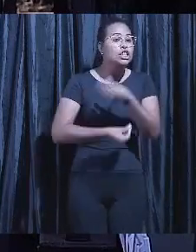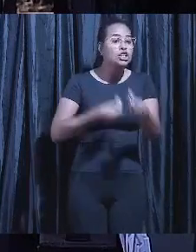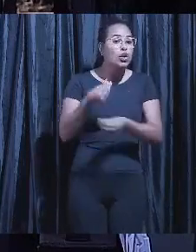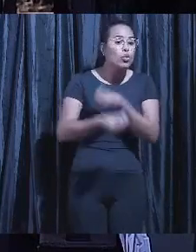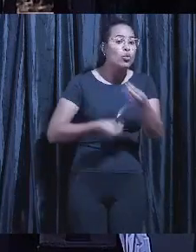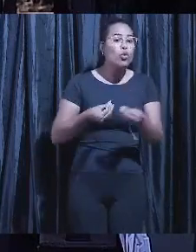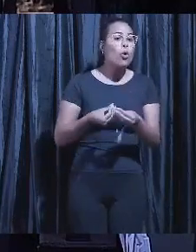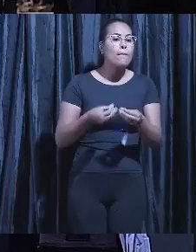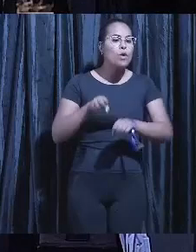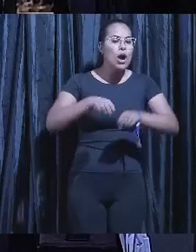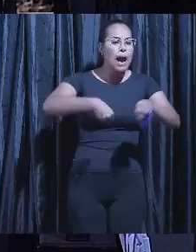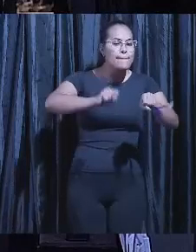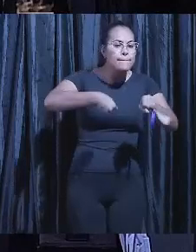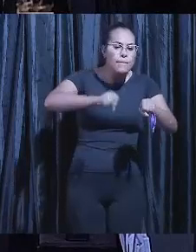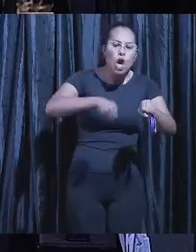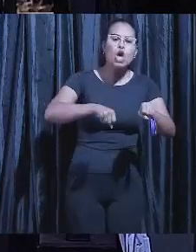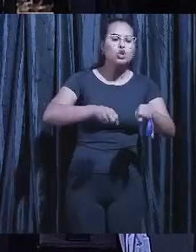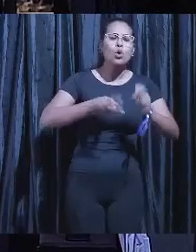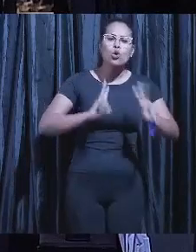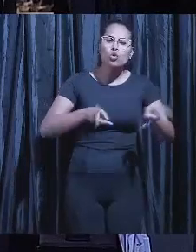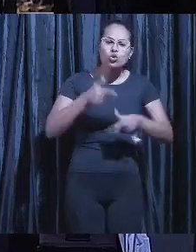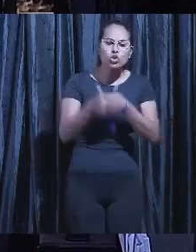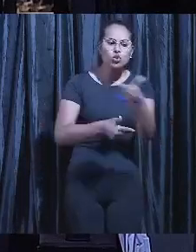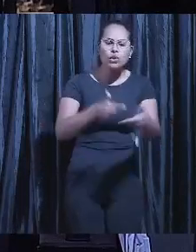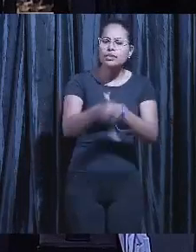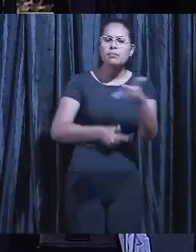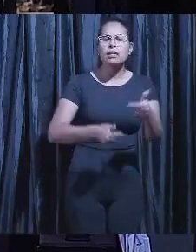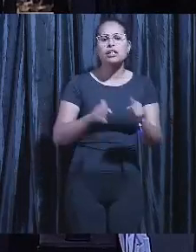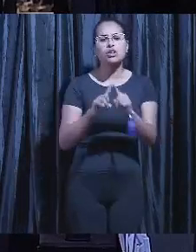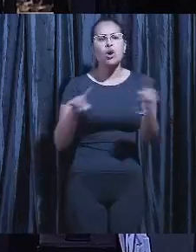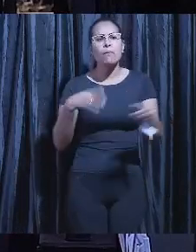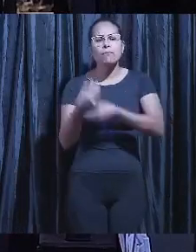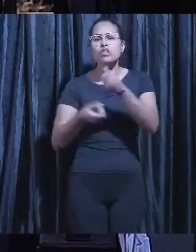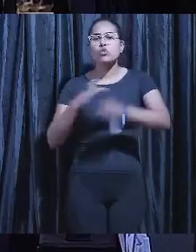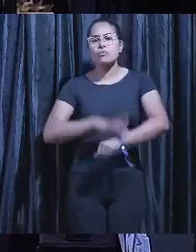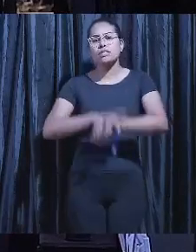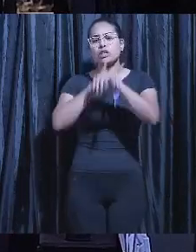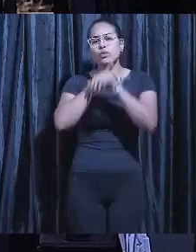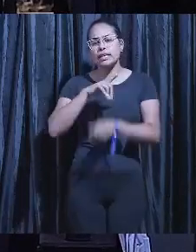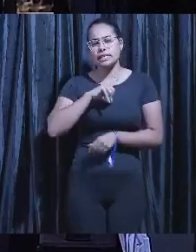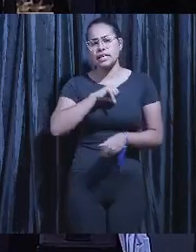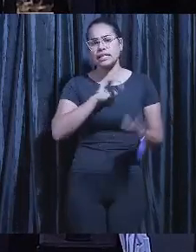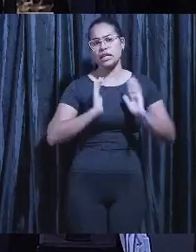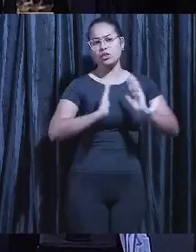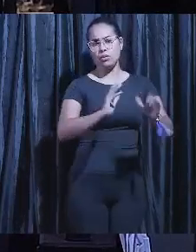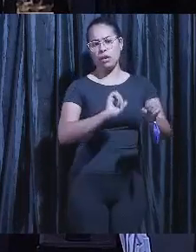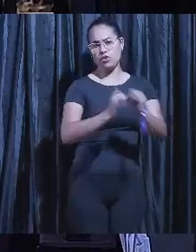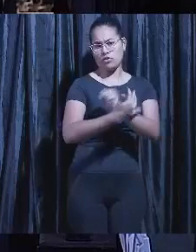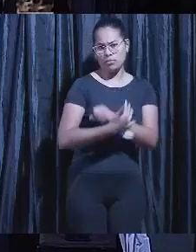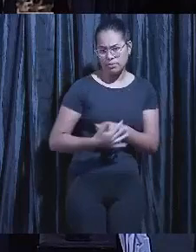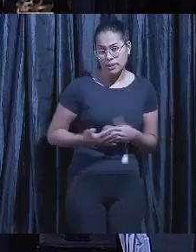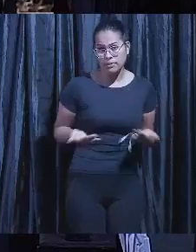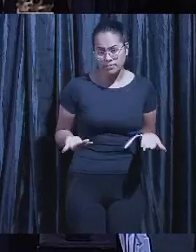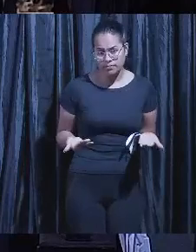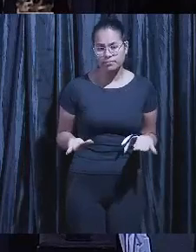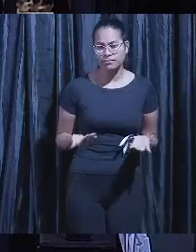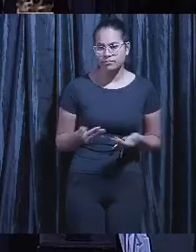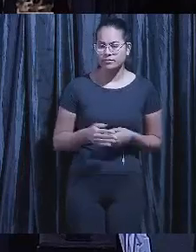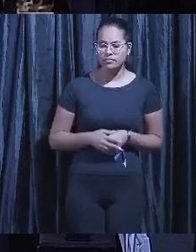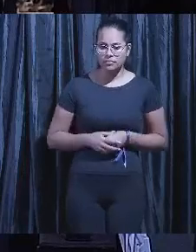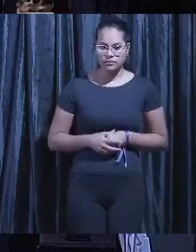garante o mínimo de segurança para continuar trabalhando durante a pandemia, né? Tinha